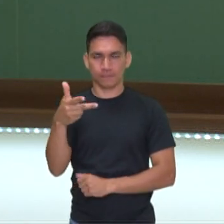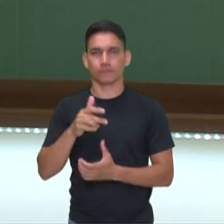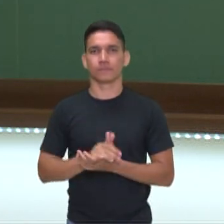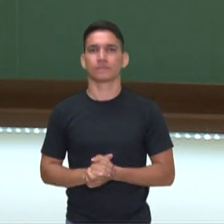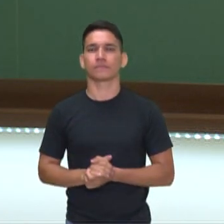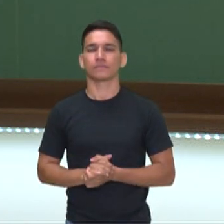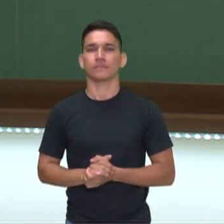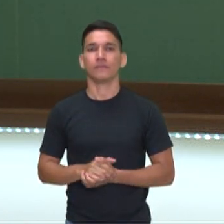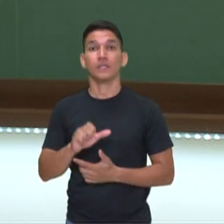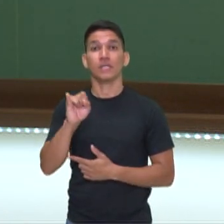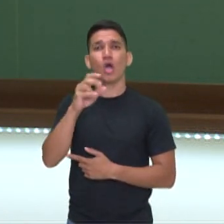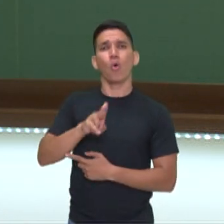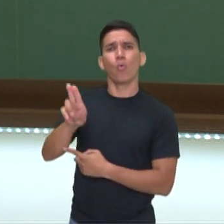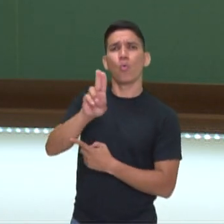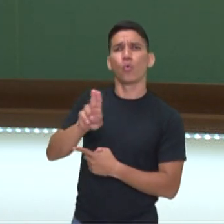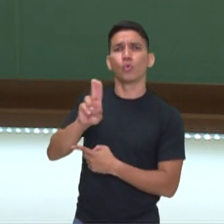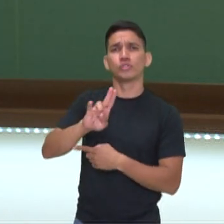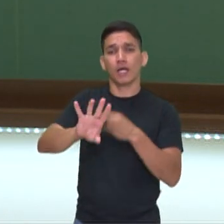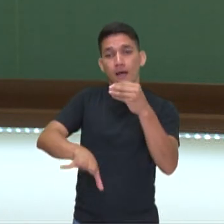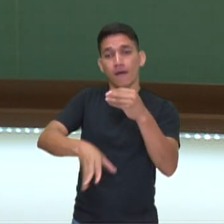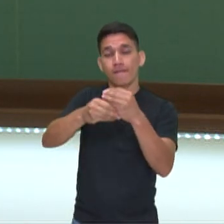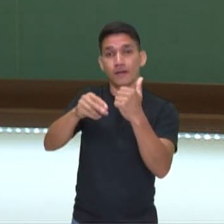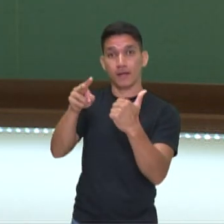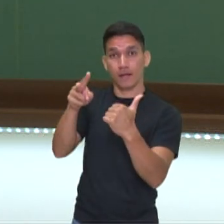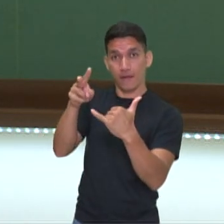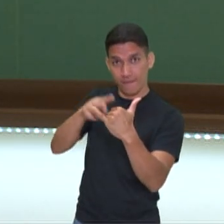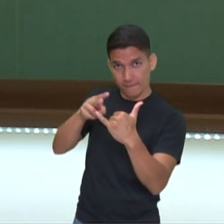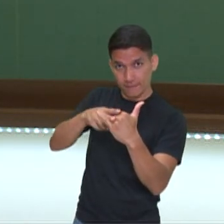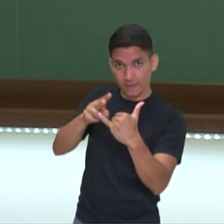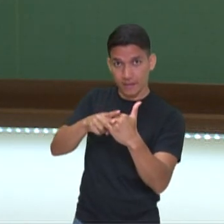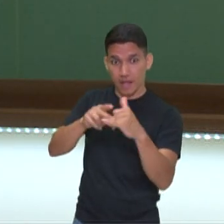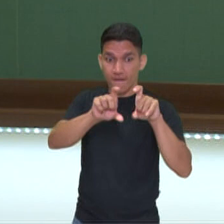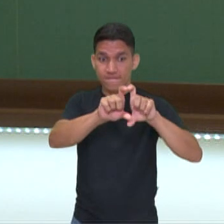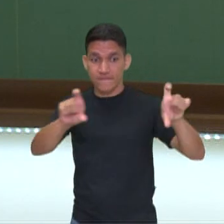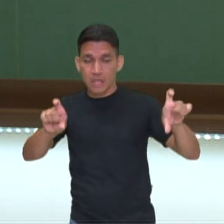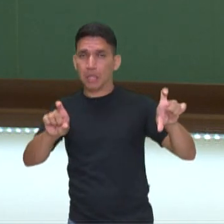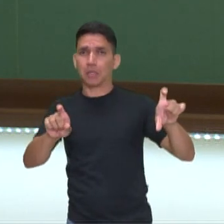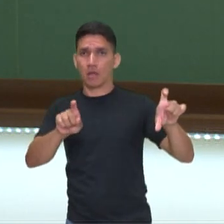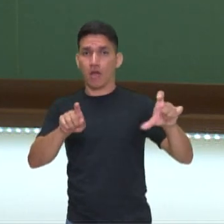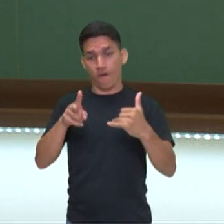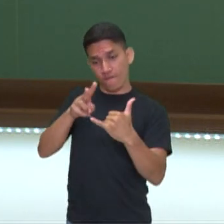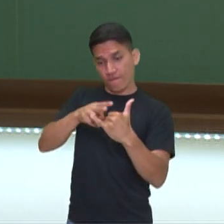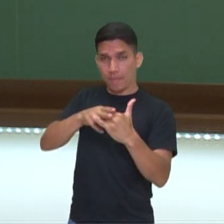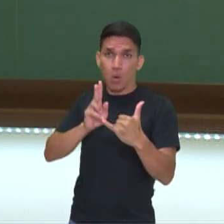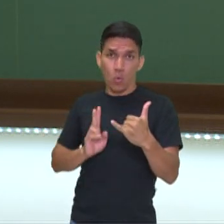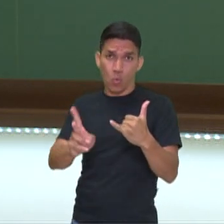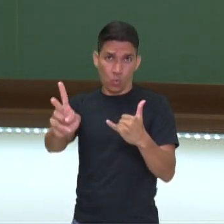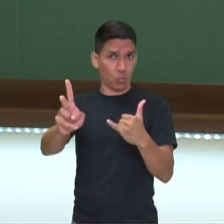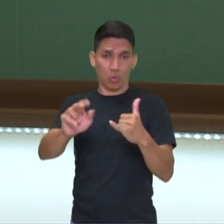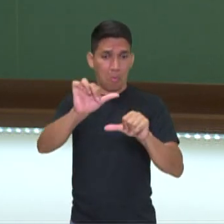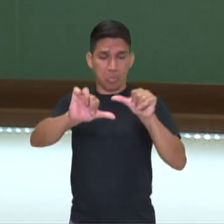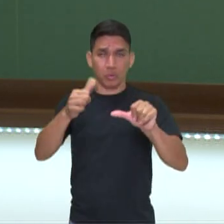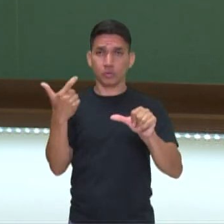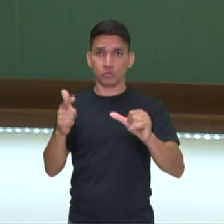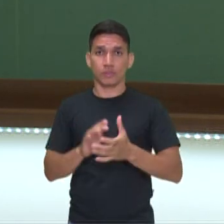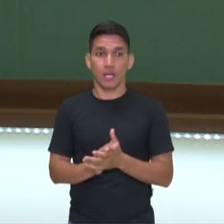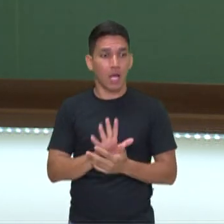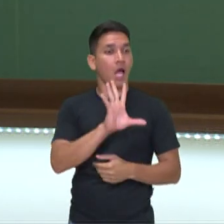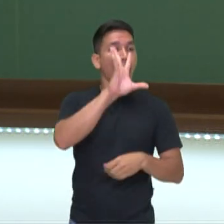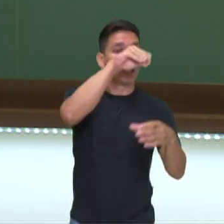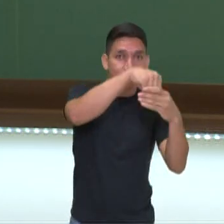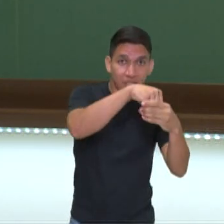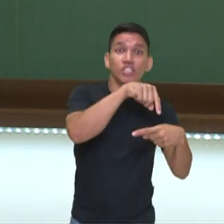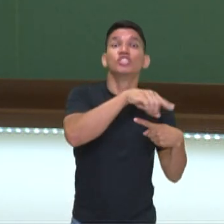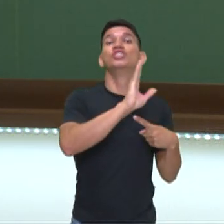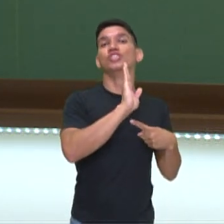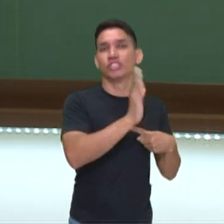tenho um auxiliar dentro da frase, o verbo vai permanecer sem mudança alguma. Então, tenho does dentro da frase,